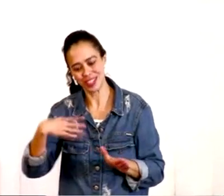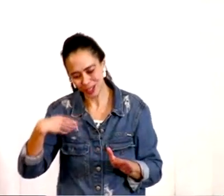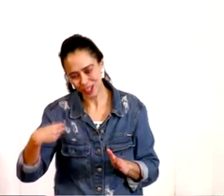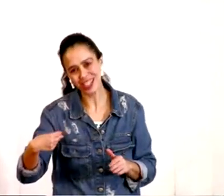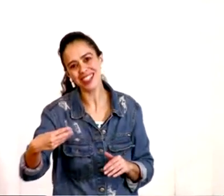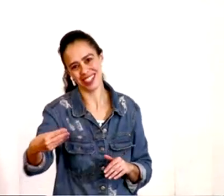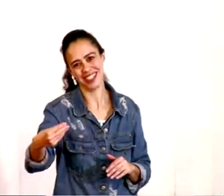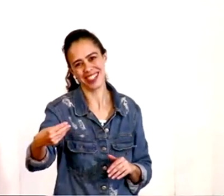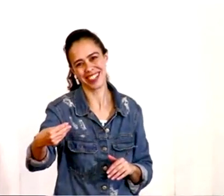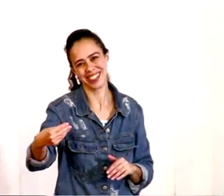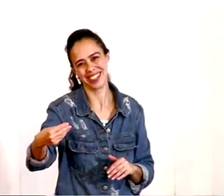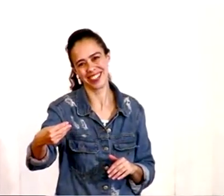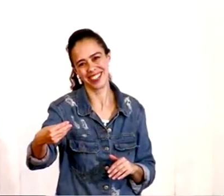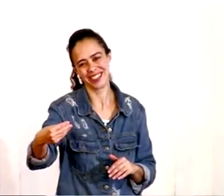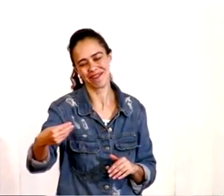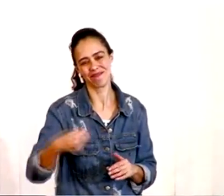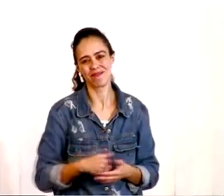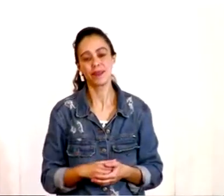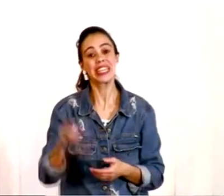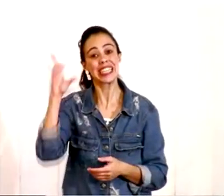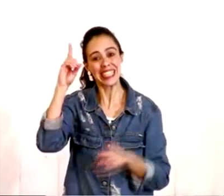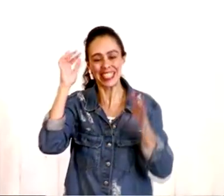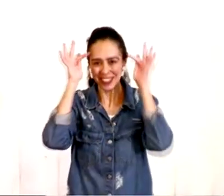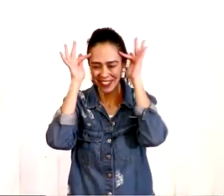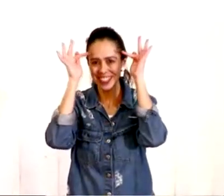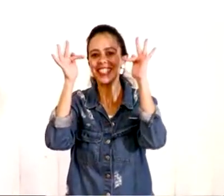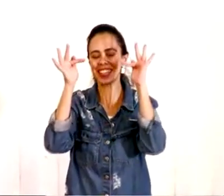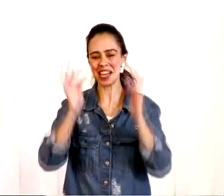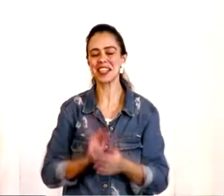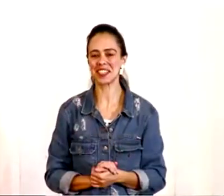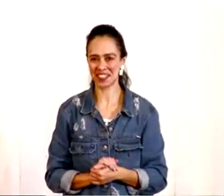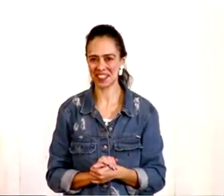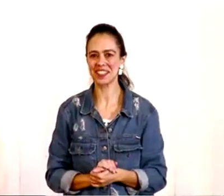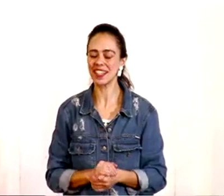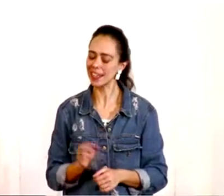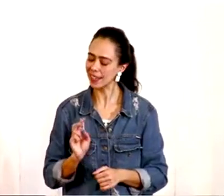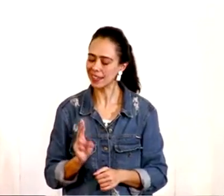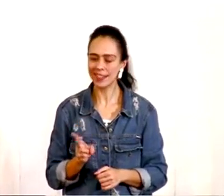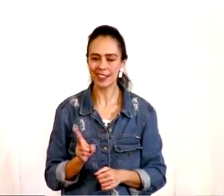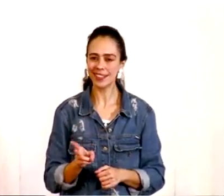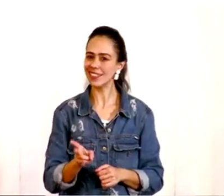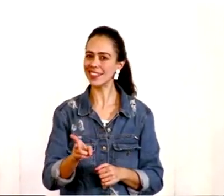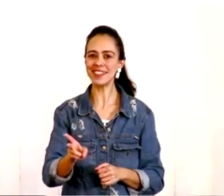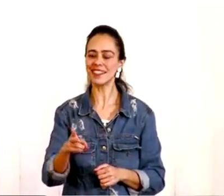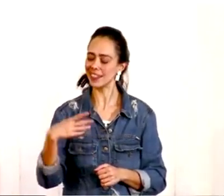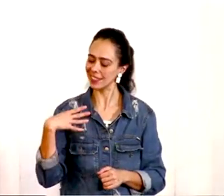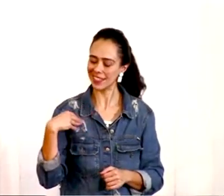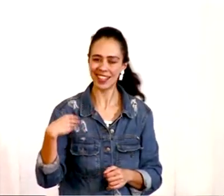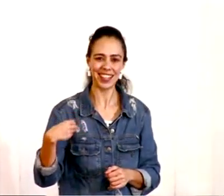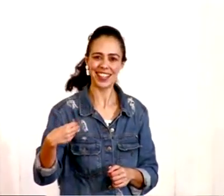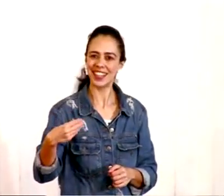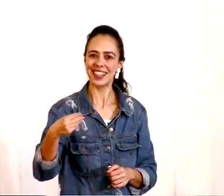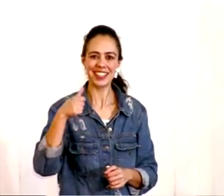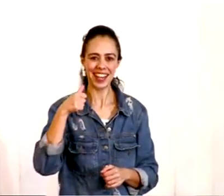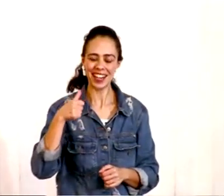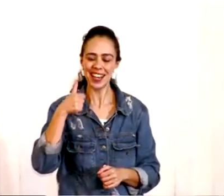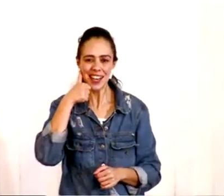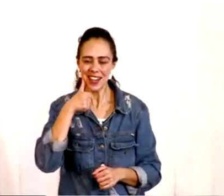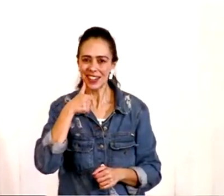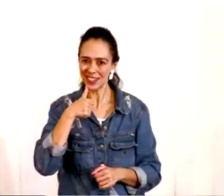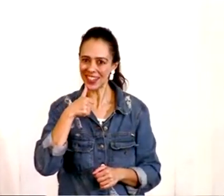Deus, fiel como é, Ele continua a linhagem da semente da mulher,